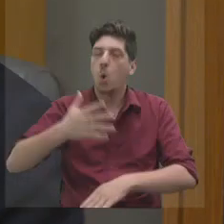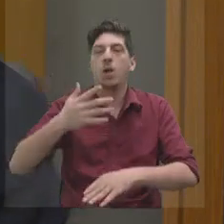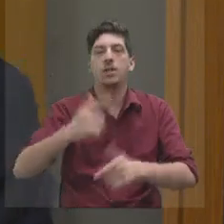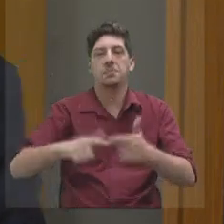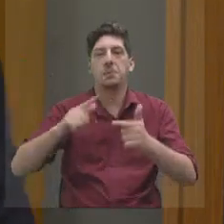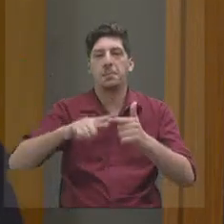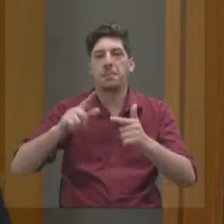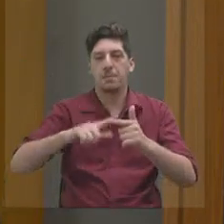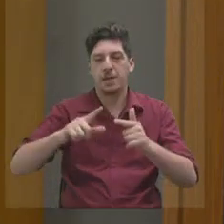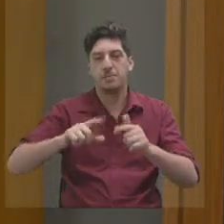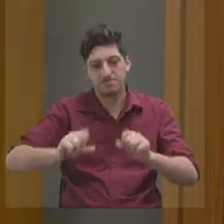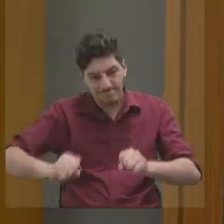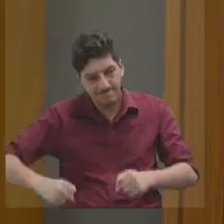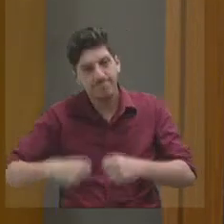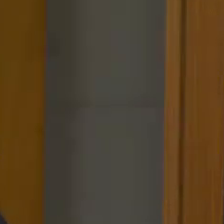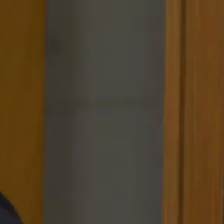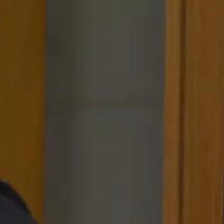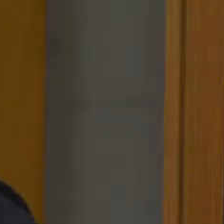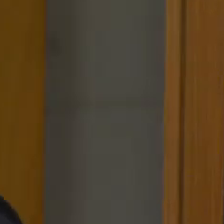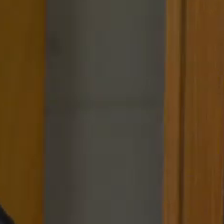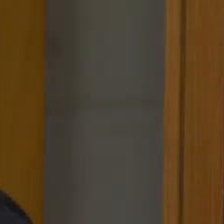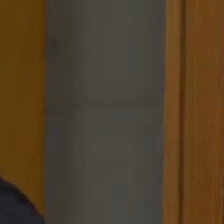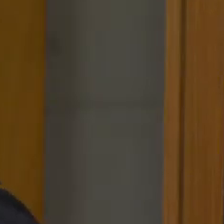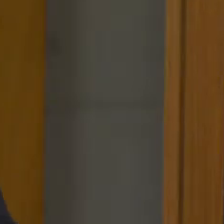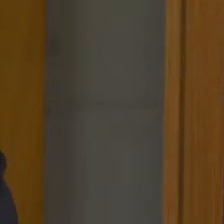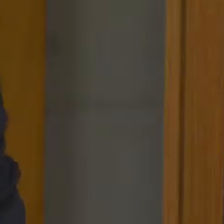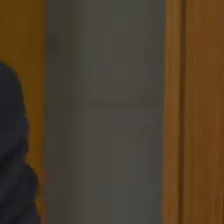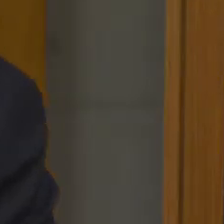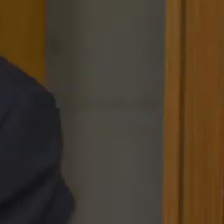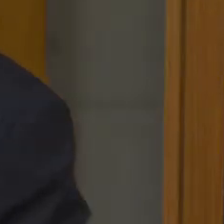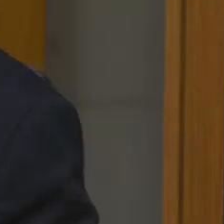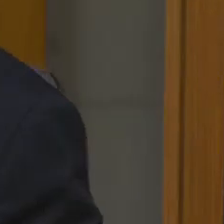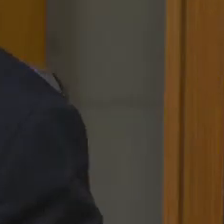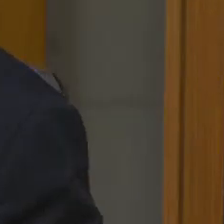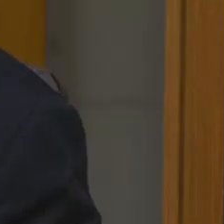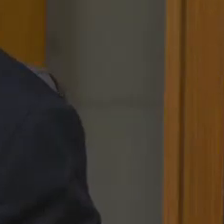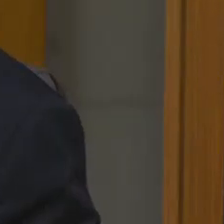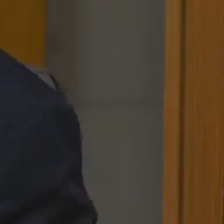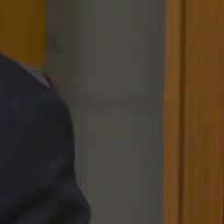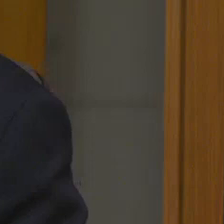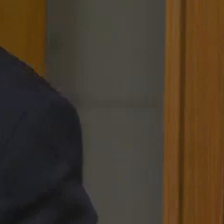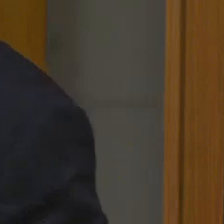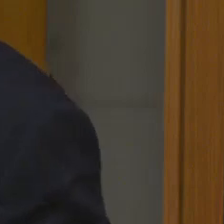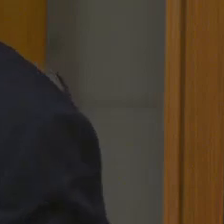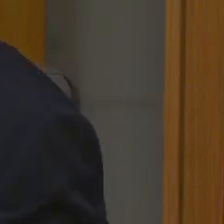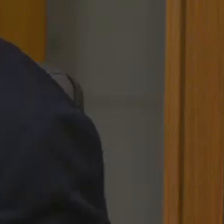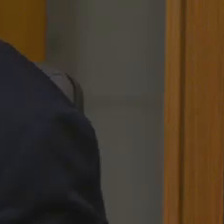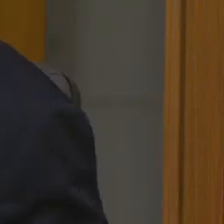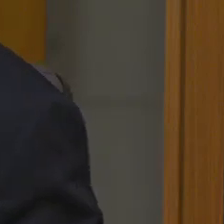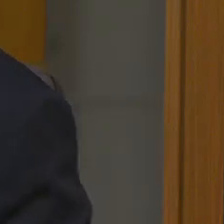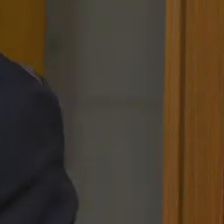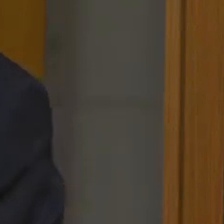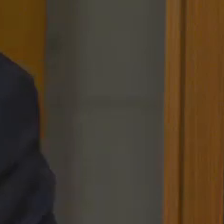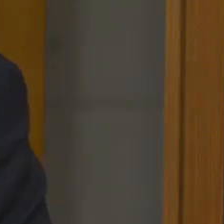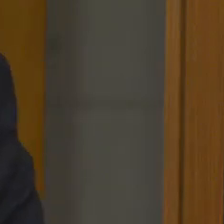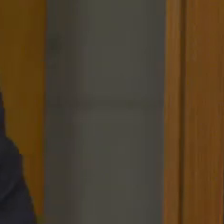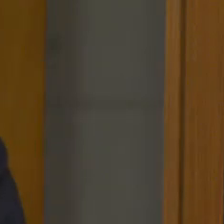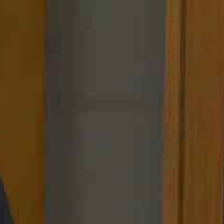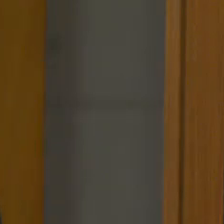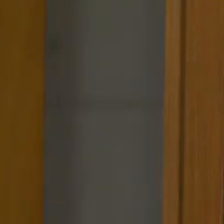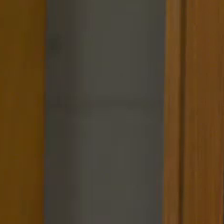é esse o governo que a gente tá vendo agora no momento com coragem para enfrentar os problemas e aí além das